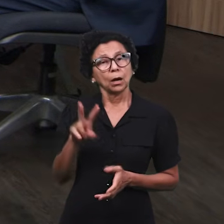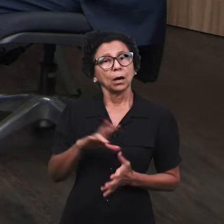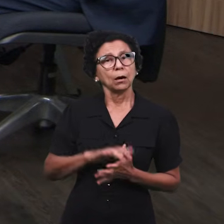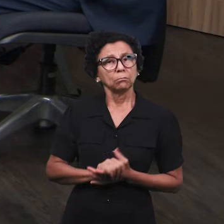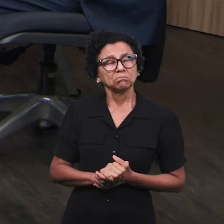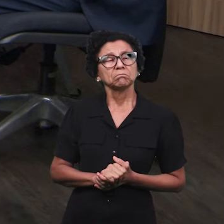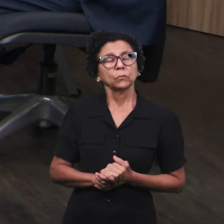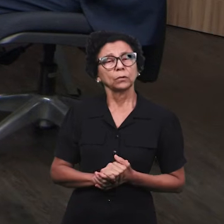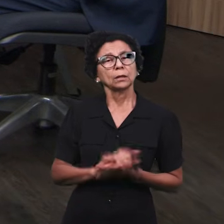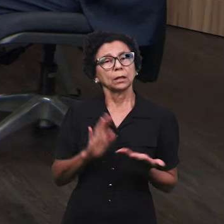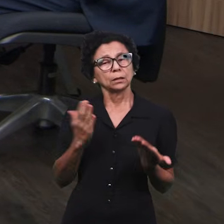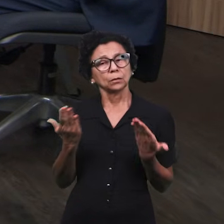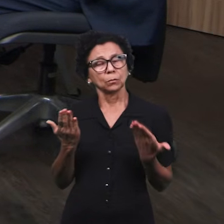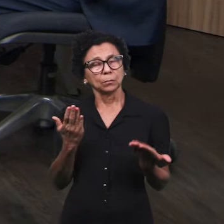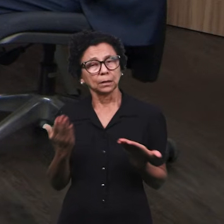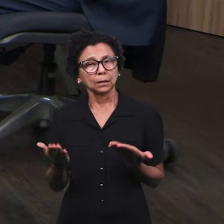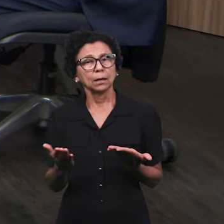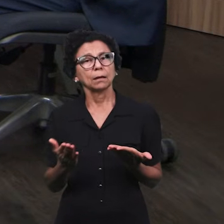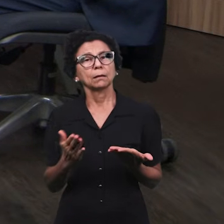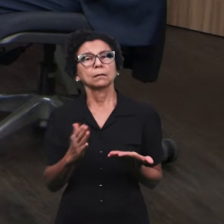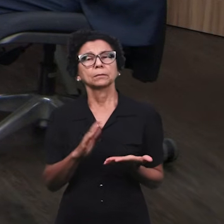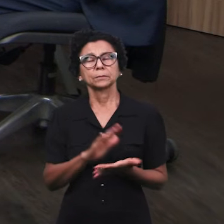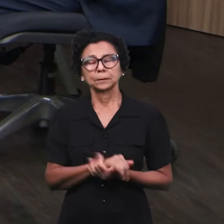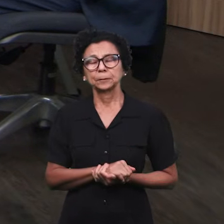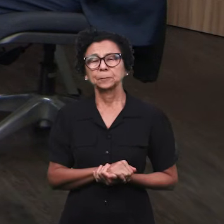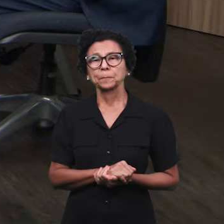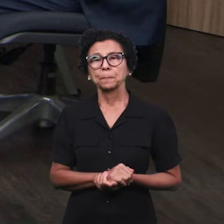as comparações. Mas eu vou trazer